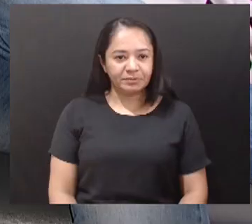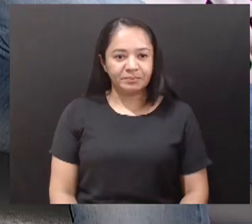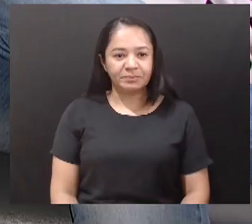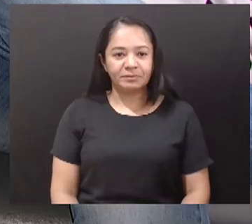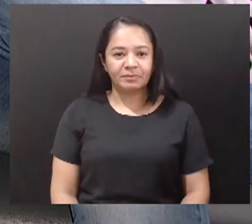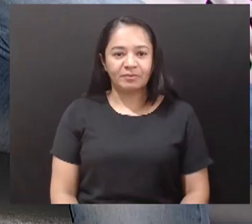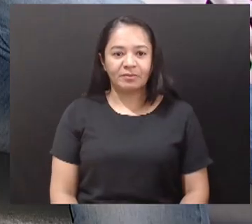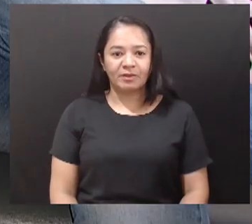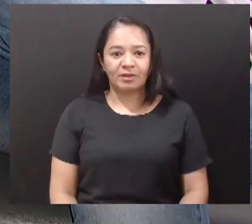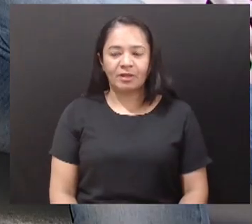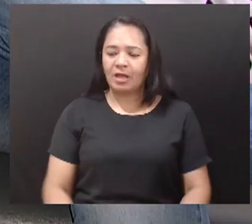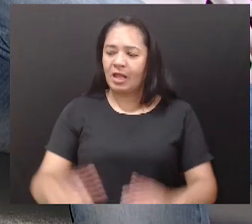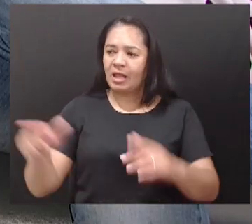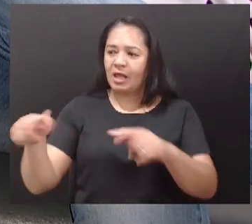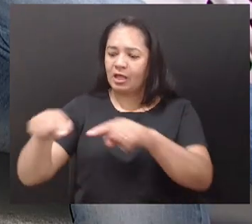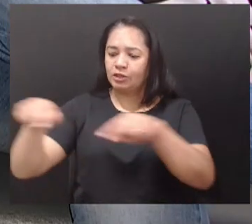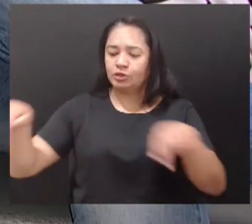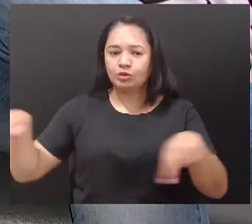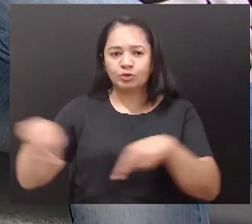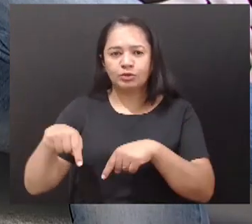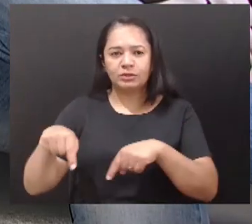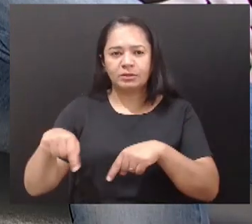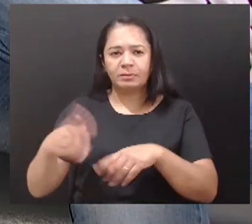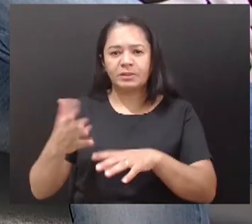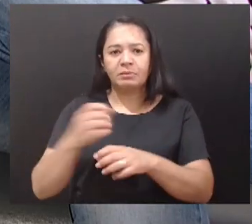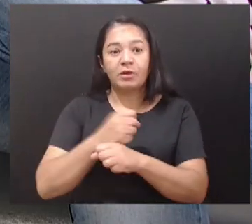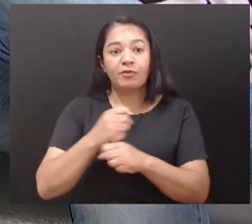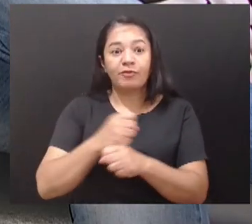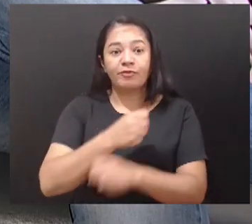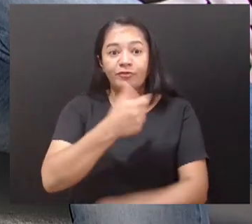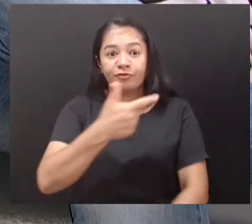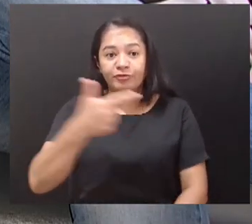Então, nesse salão eu fiquei 22 anos. O Afro Brasil foi